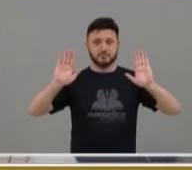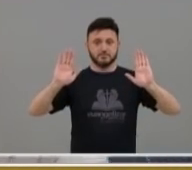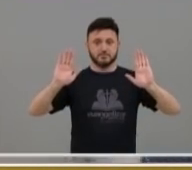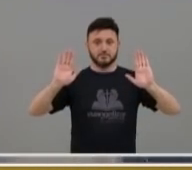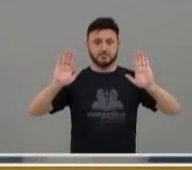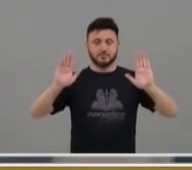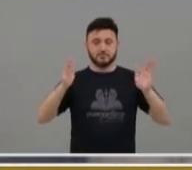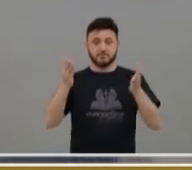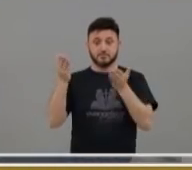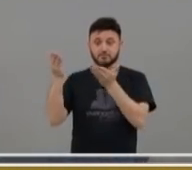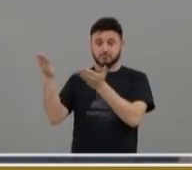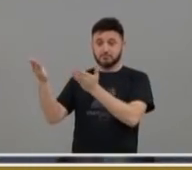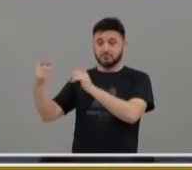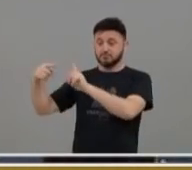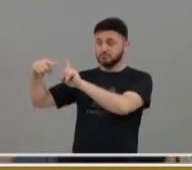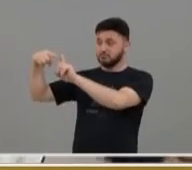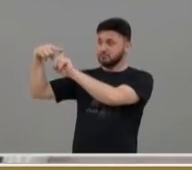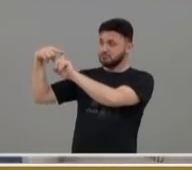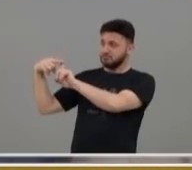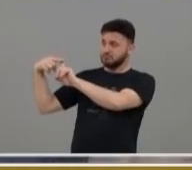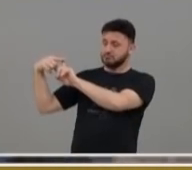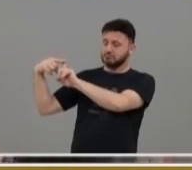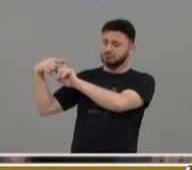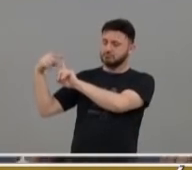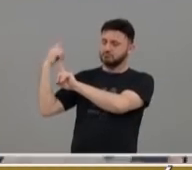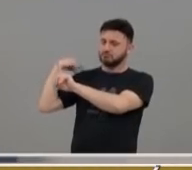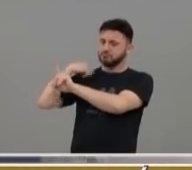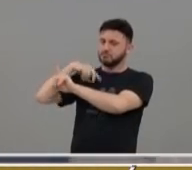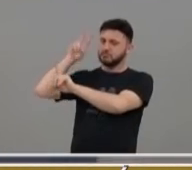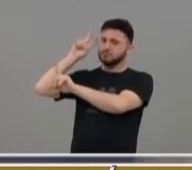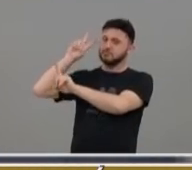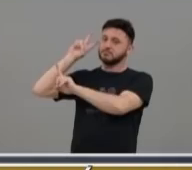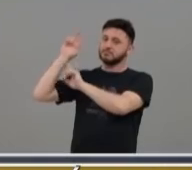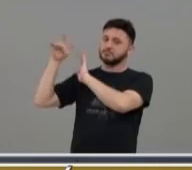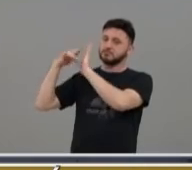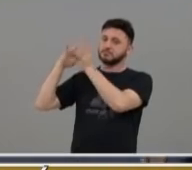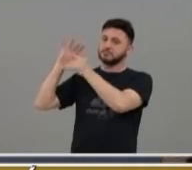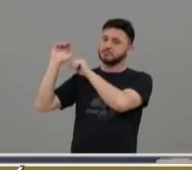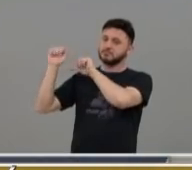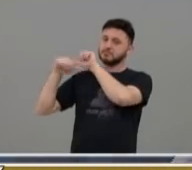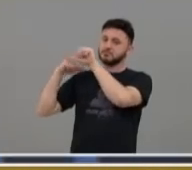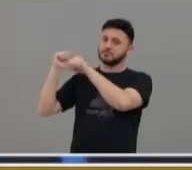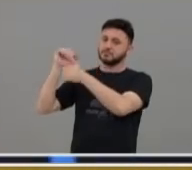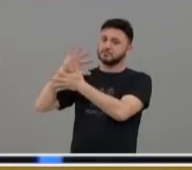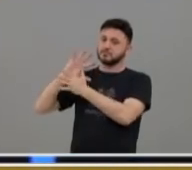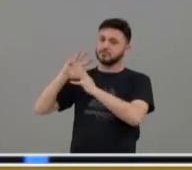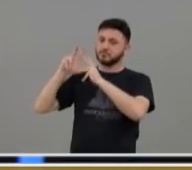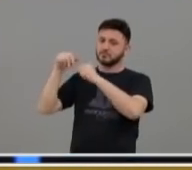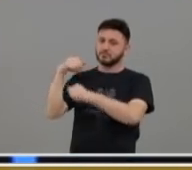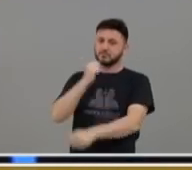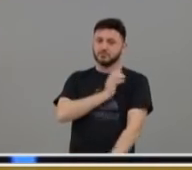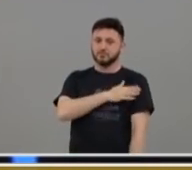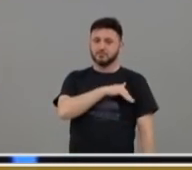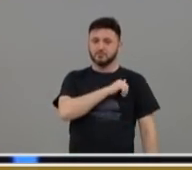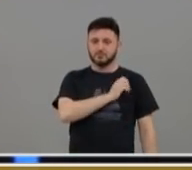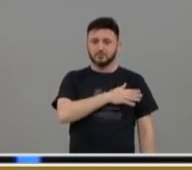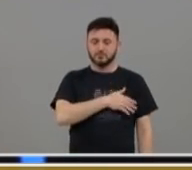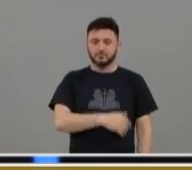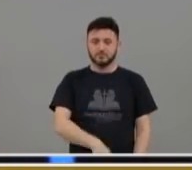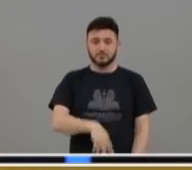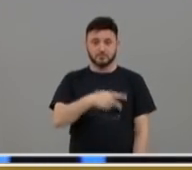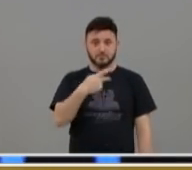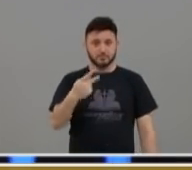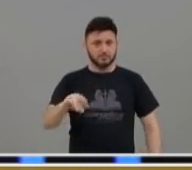Diante do madeiro, a presença do Senhor que transforma todo o nosso coração. Coloque as